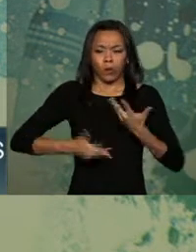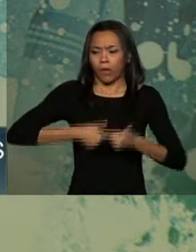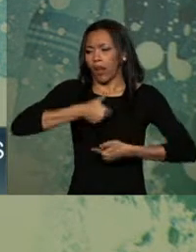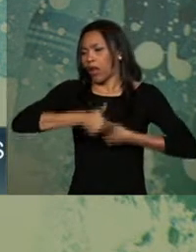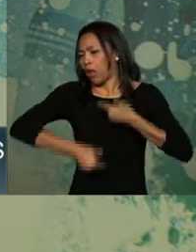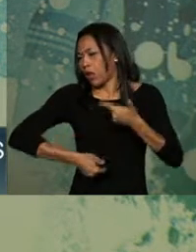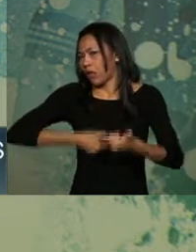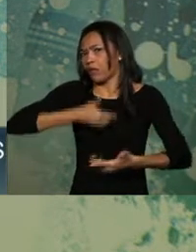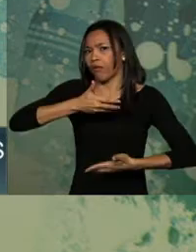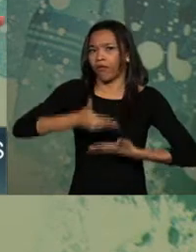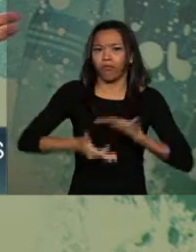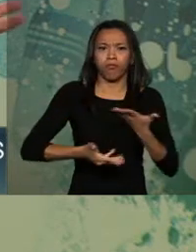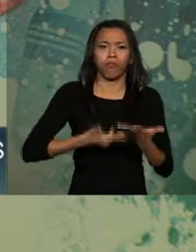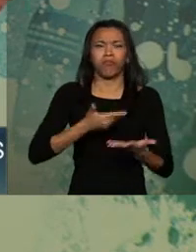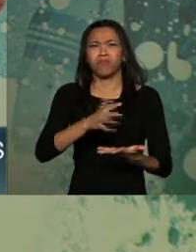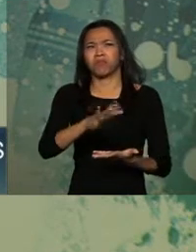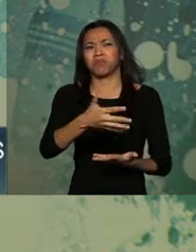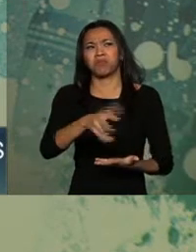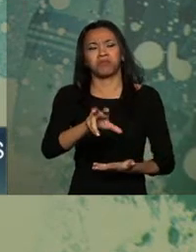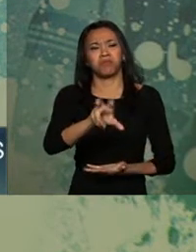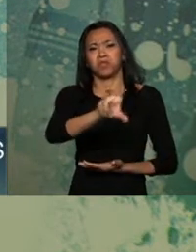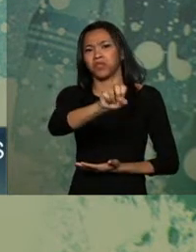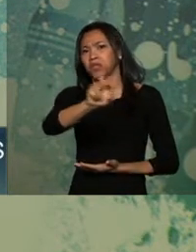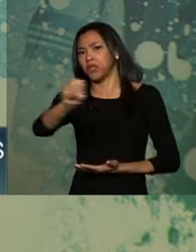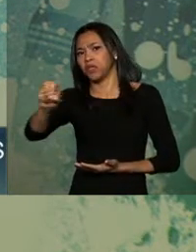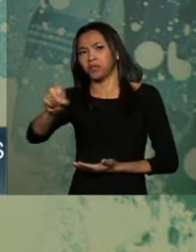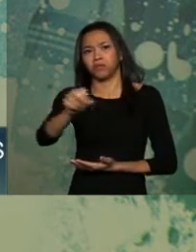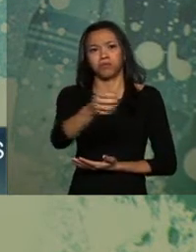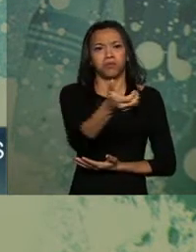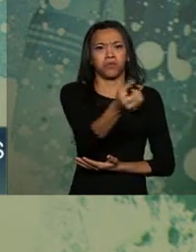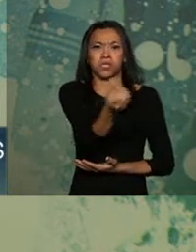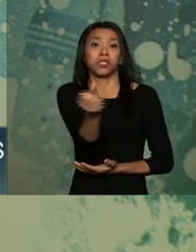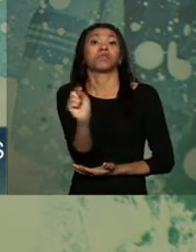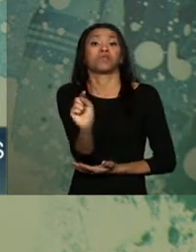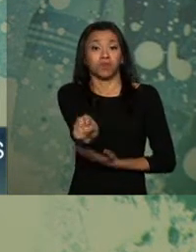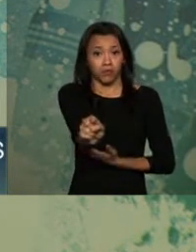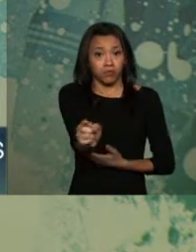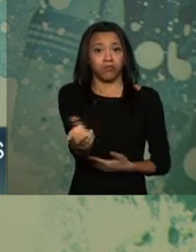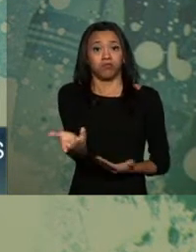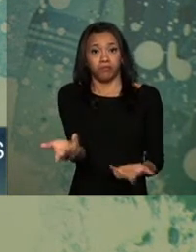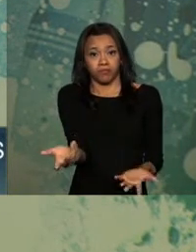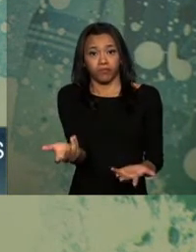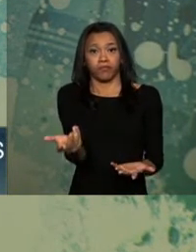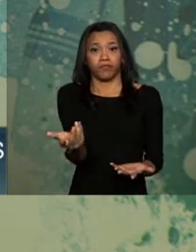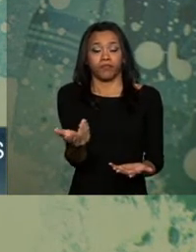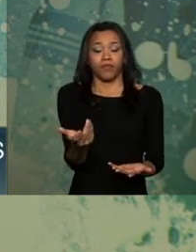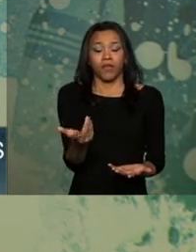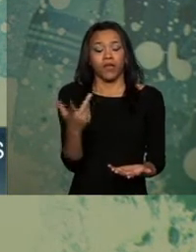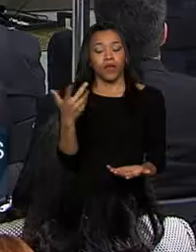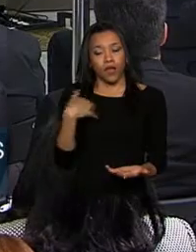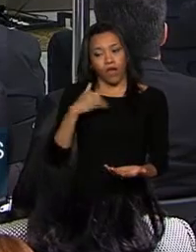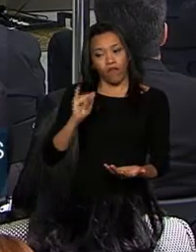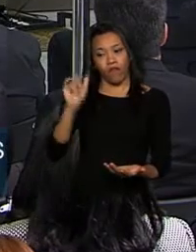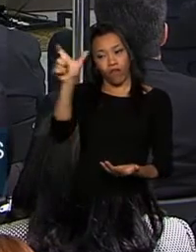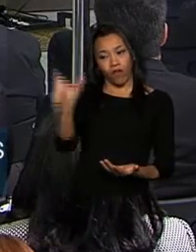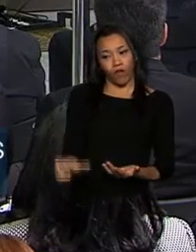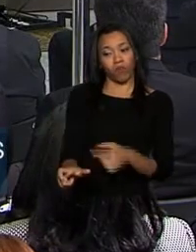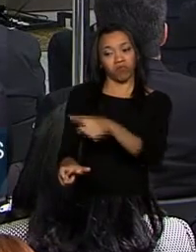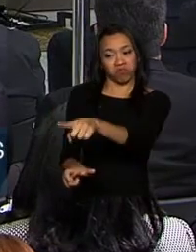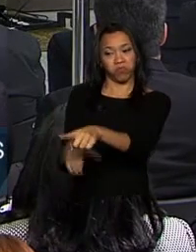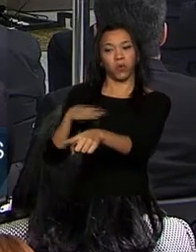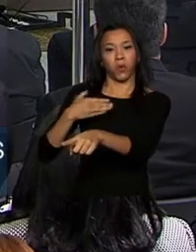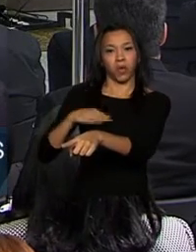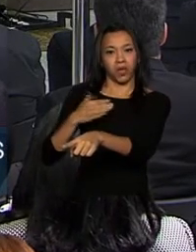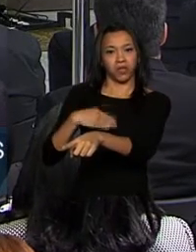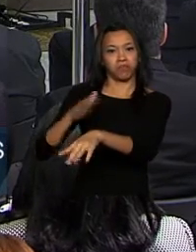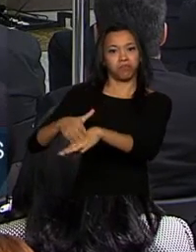eram cerca de 500 ou 600 mil. E aí, presidente, a senhora teve uma atitude de